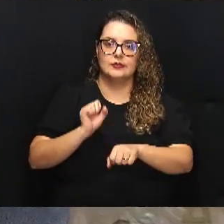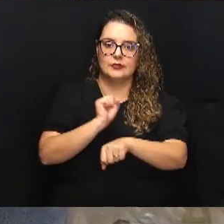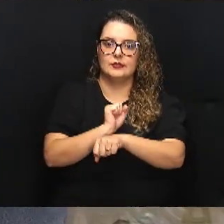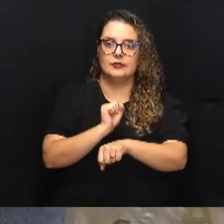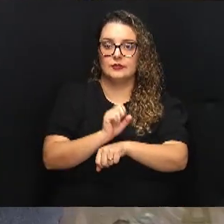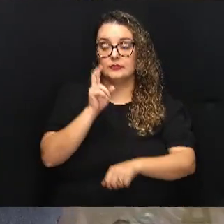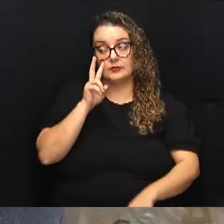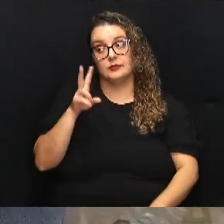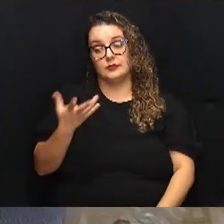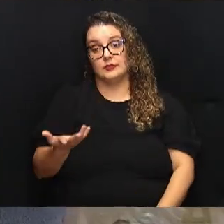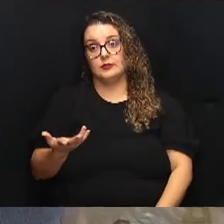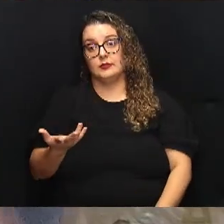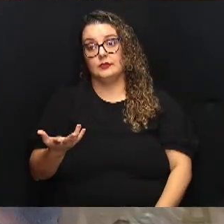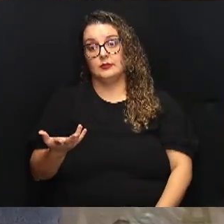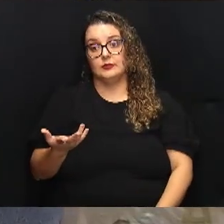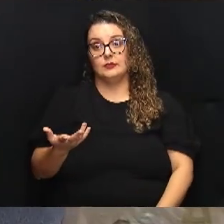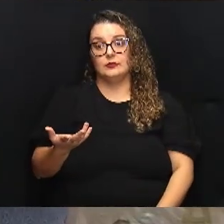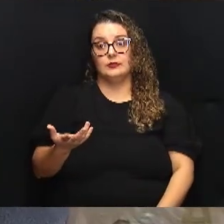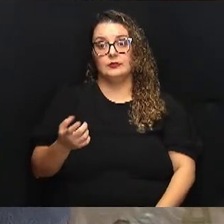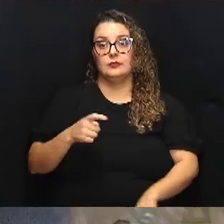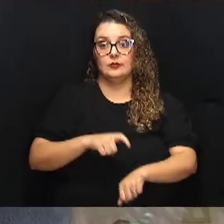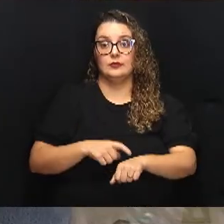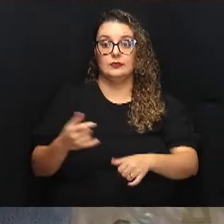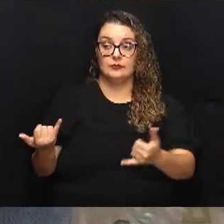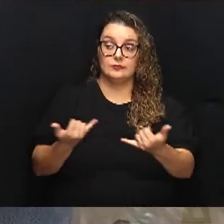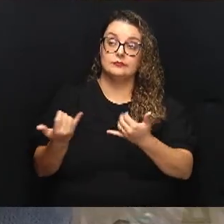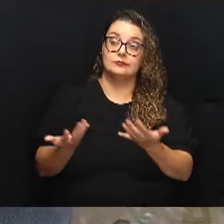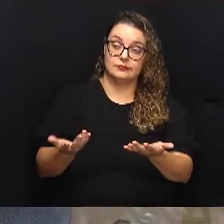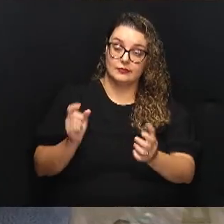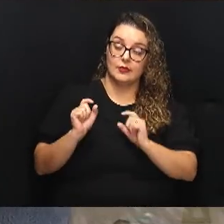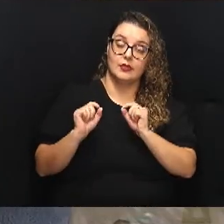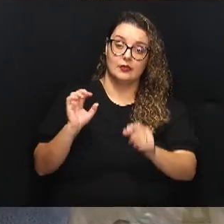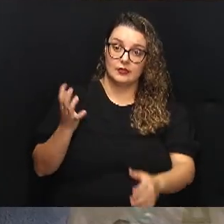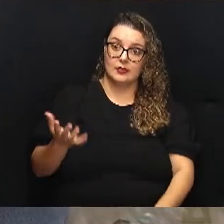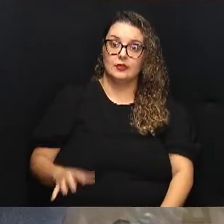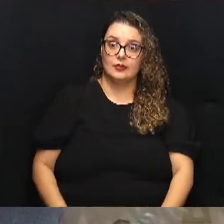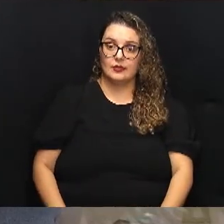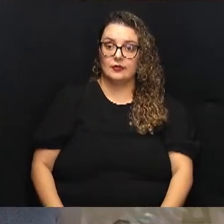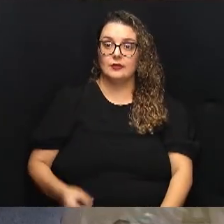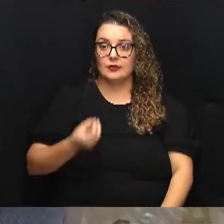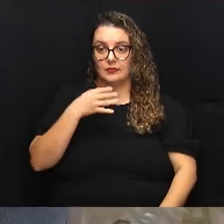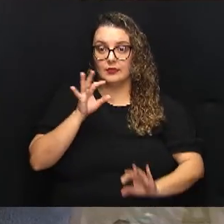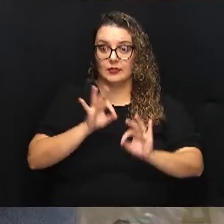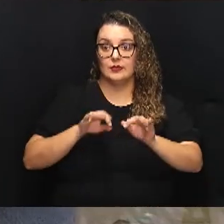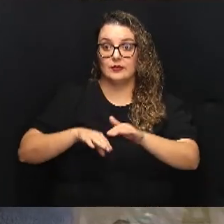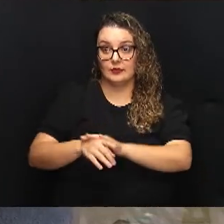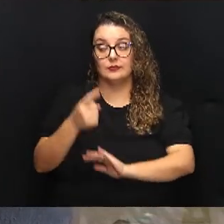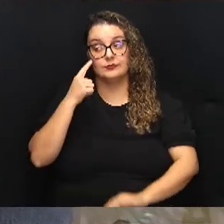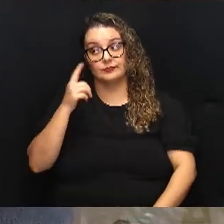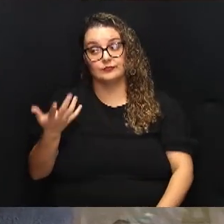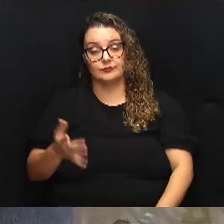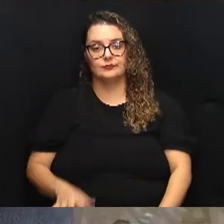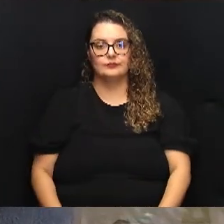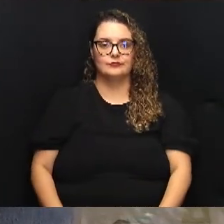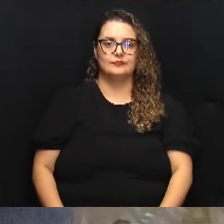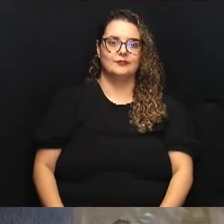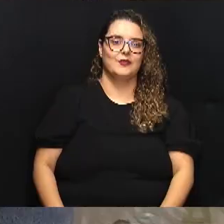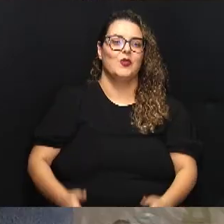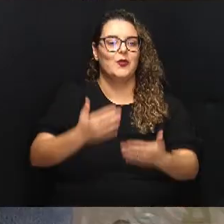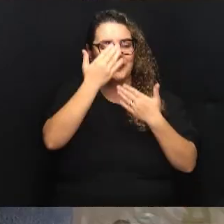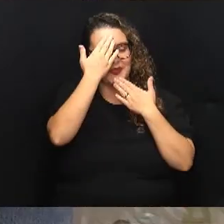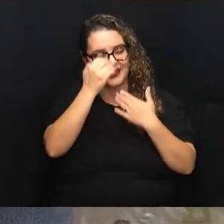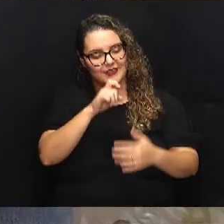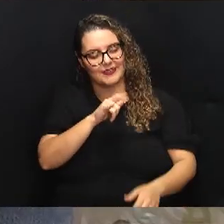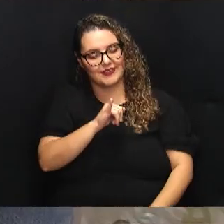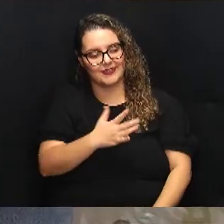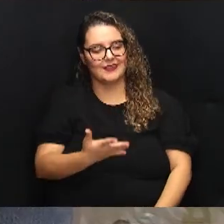o tempo vai nos dizer o que vai acontecer. Mas é bom a gente já começar a acostumar com essa ideia. Beleza, então. Eli, muito obrigado mais